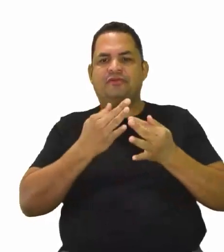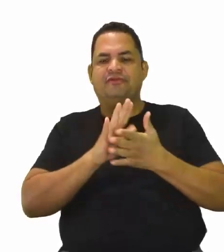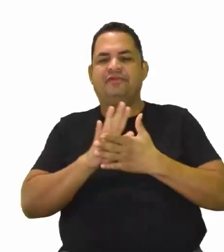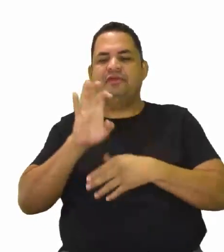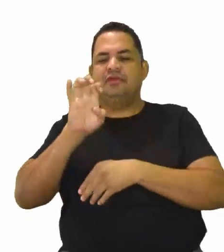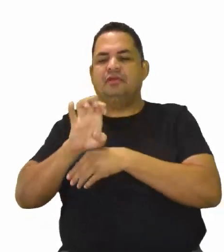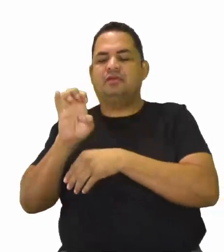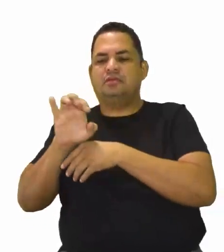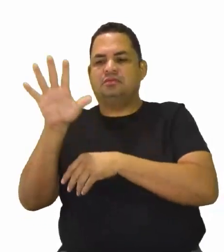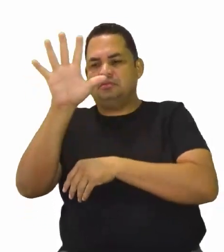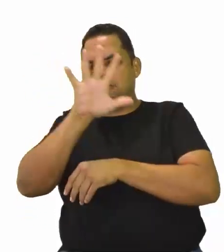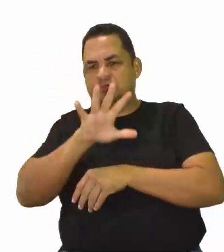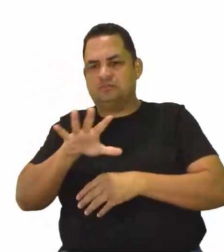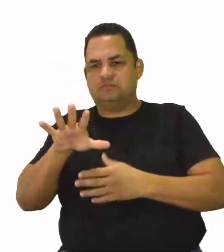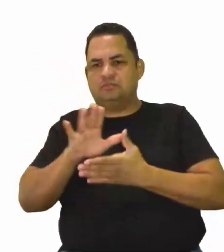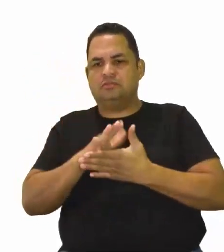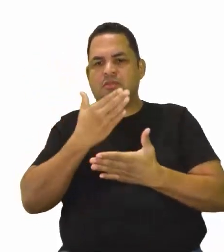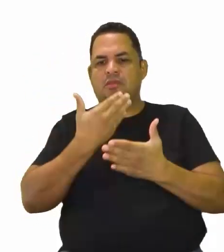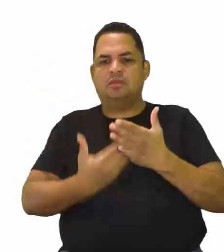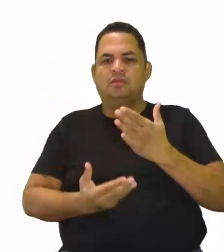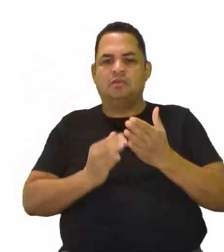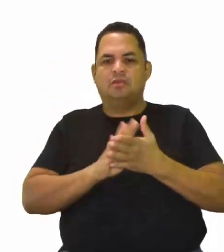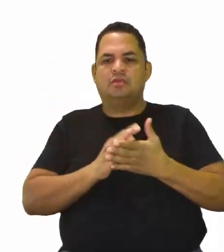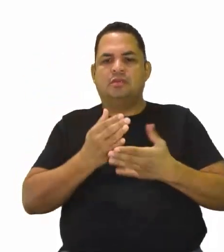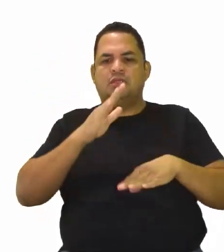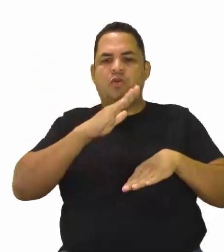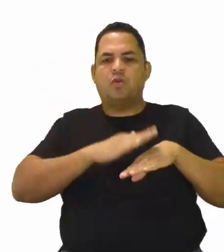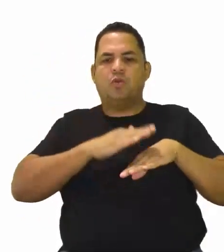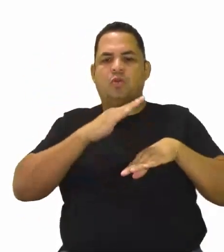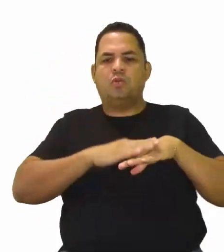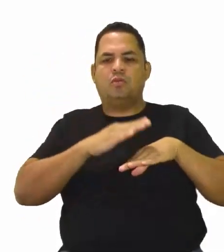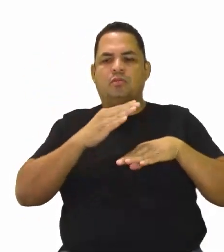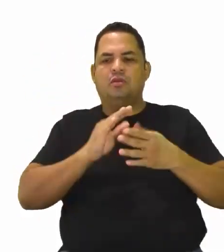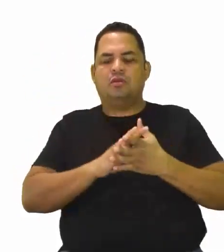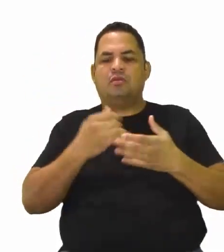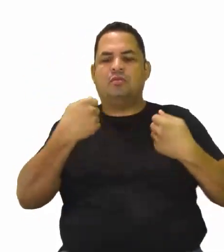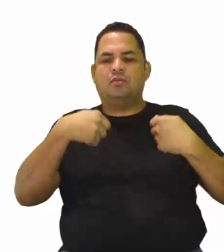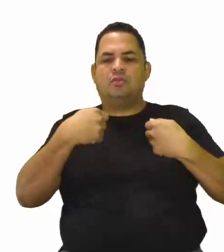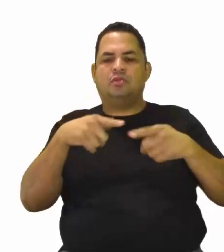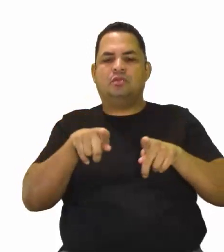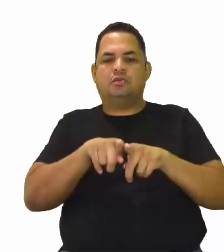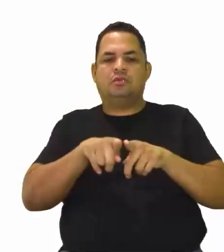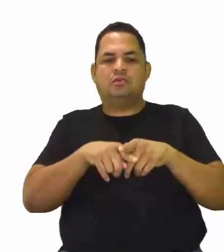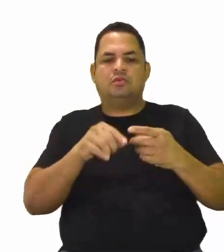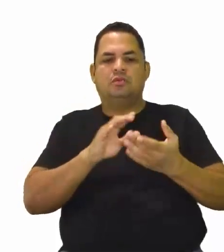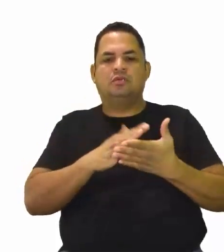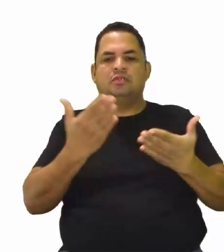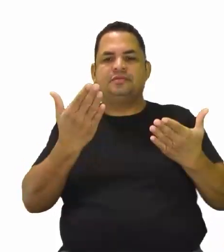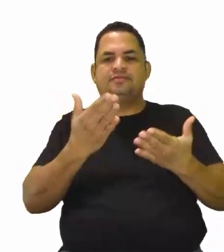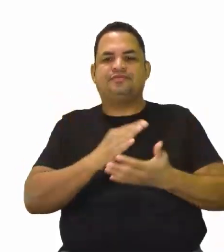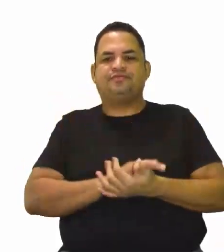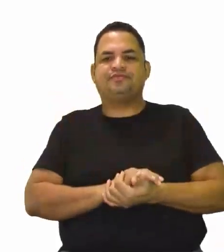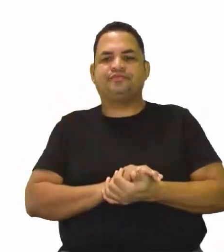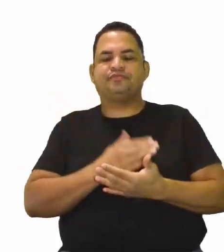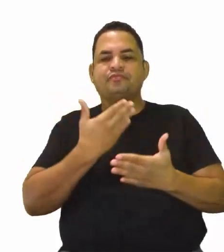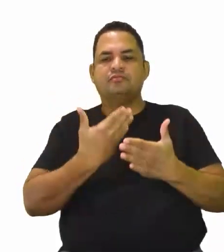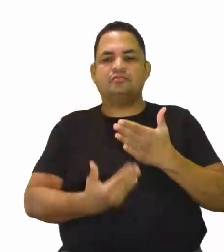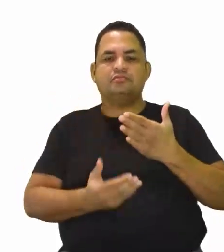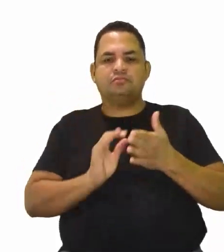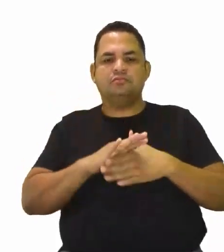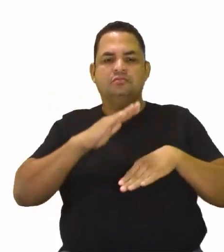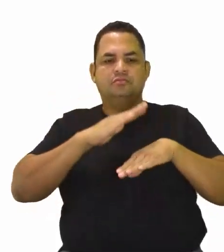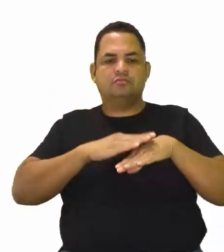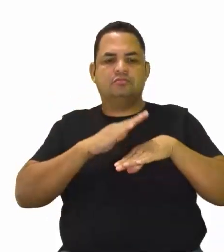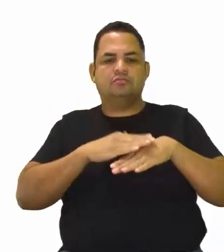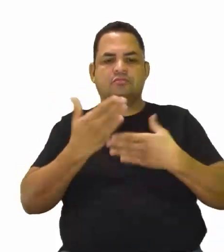federalismo, os estados brasileiros perdem sua autonomia política também. Então, os estados da federação perdem sua autonomia,